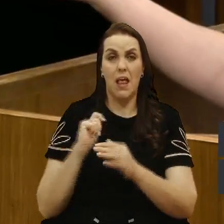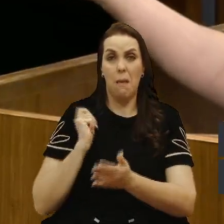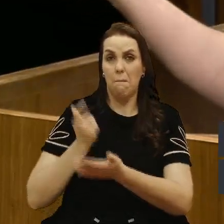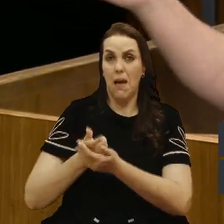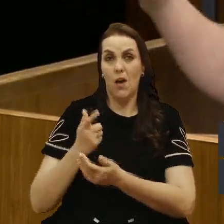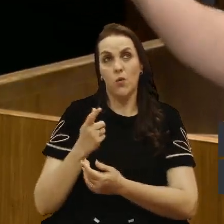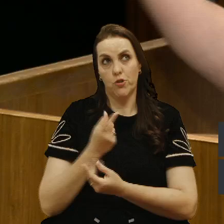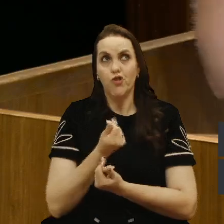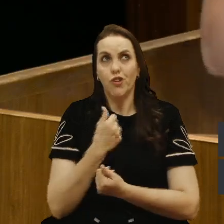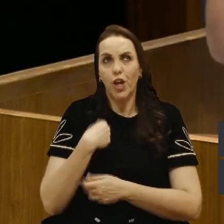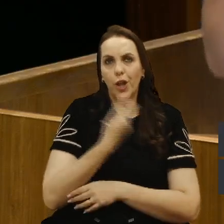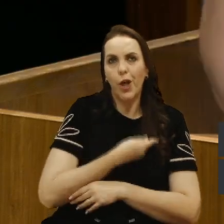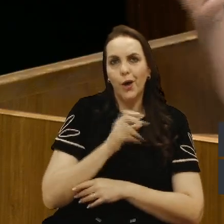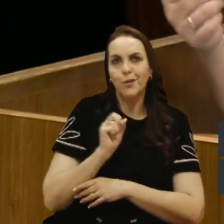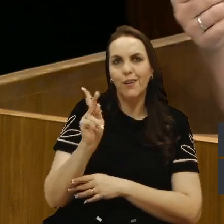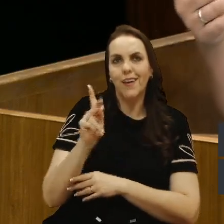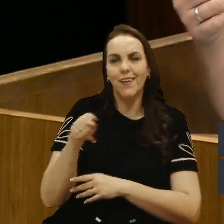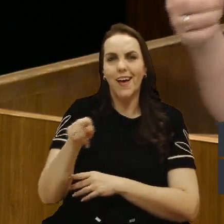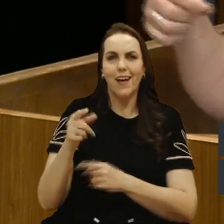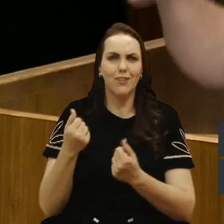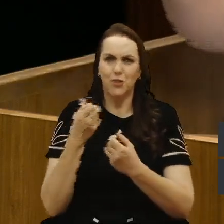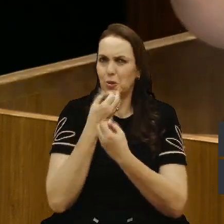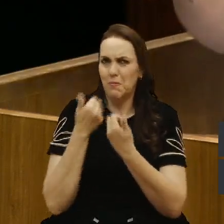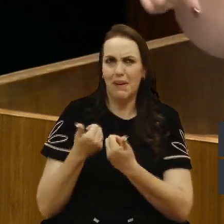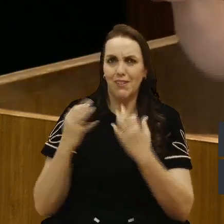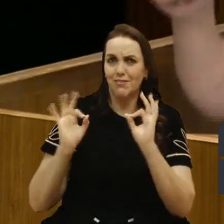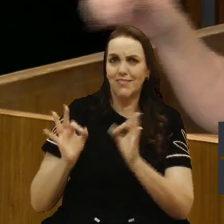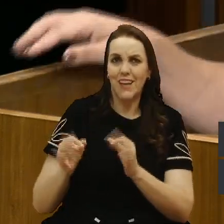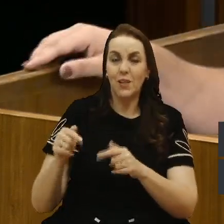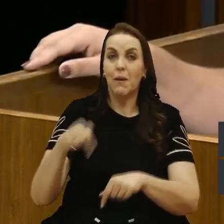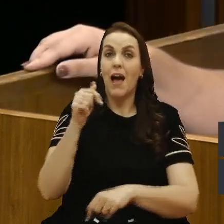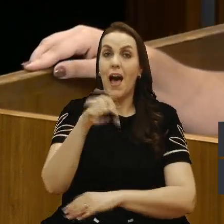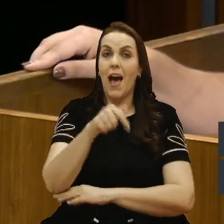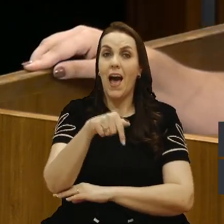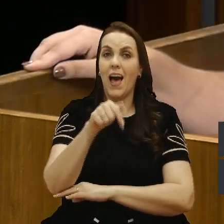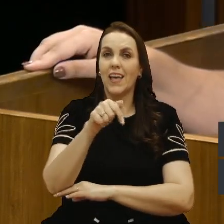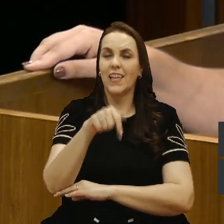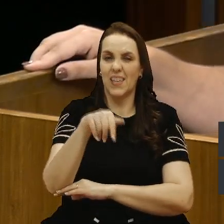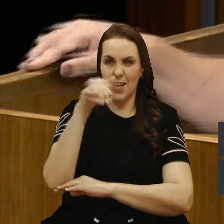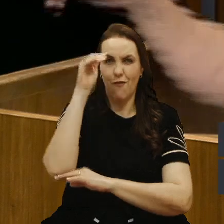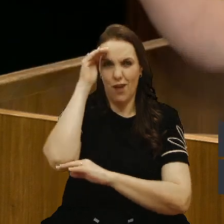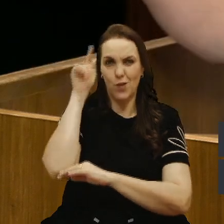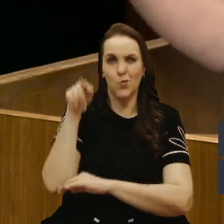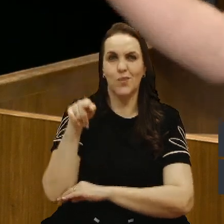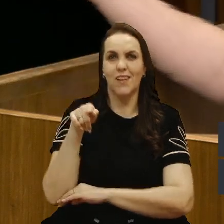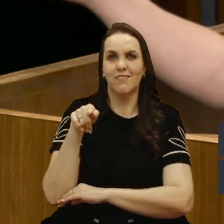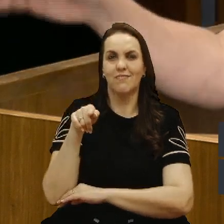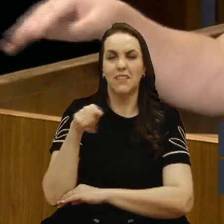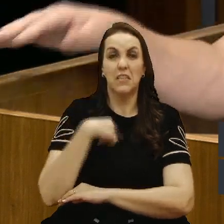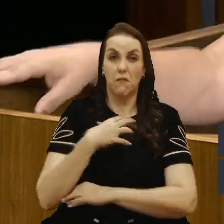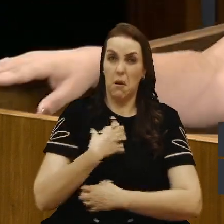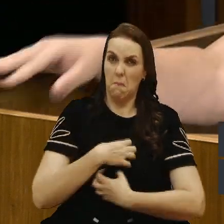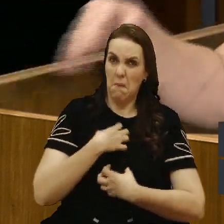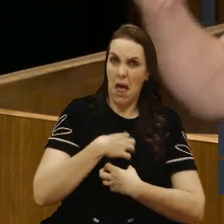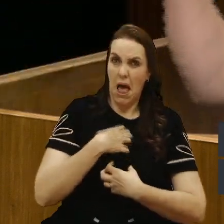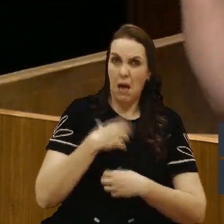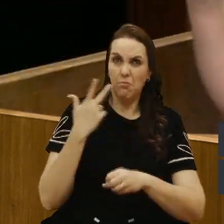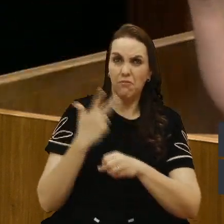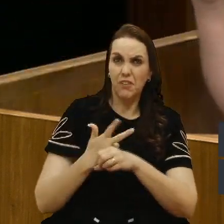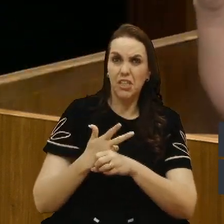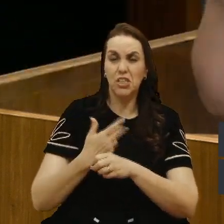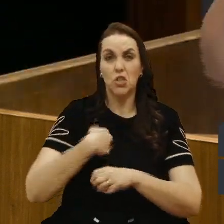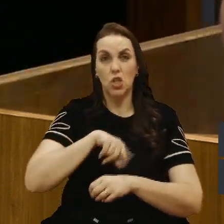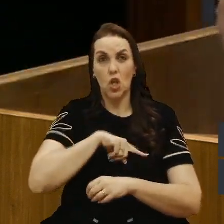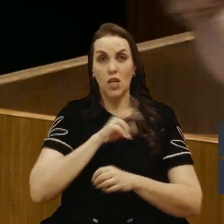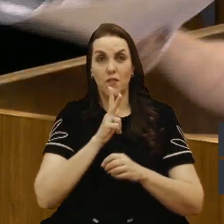é dele lá, tá tudo certo, tá tudo bem. Mas aqui vai ter que escutar. E daí fica brabo com o vídeo. Se a gente faz o